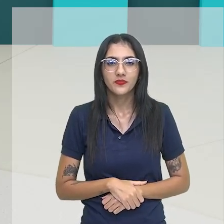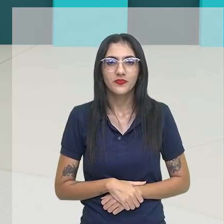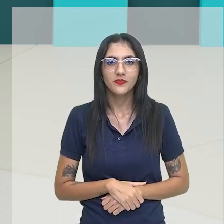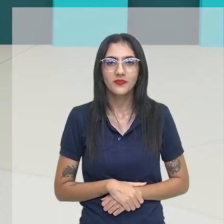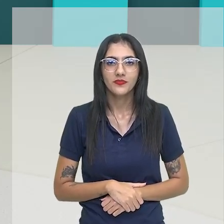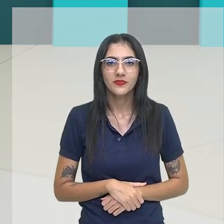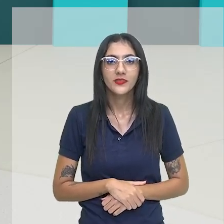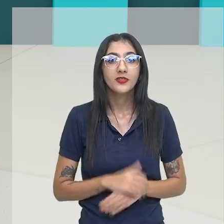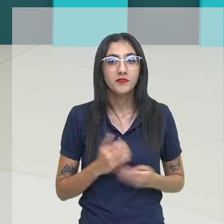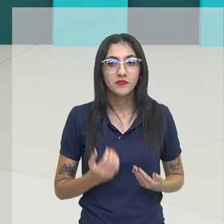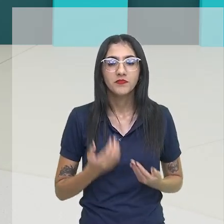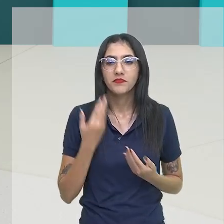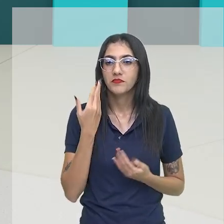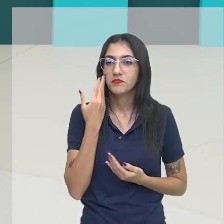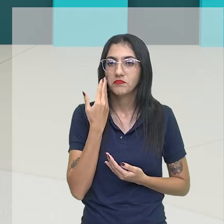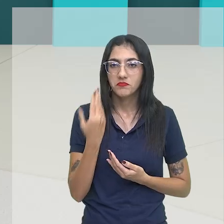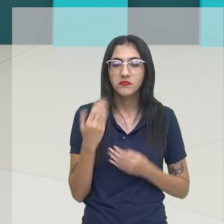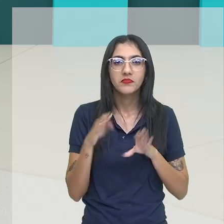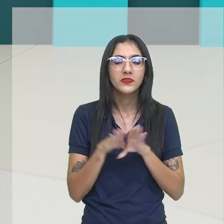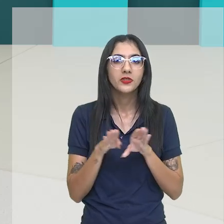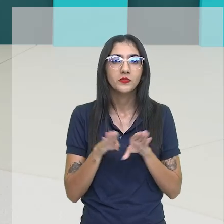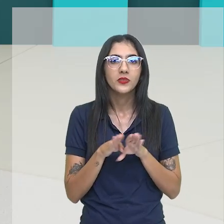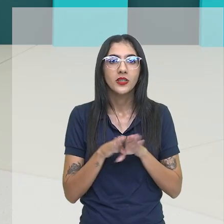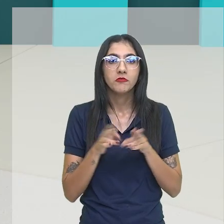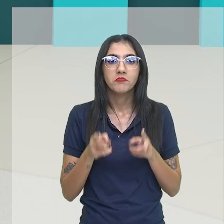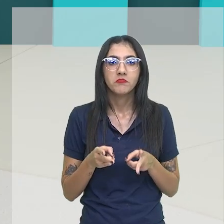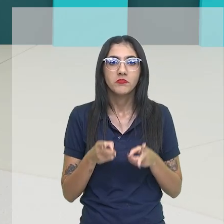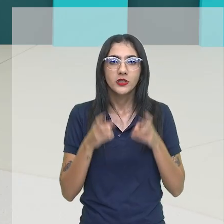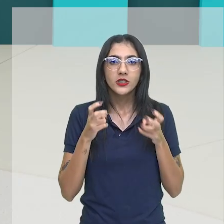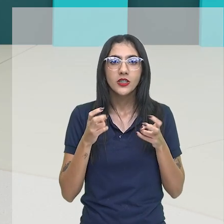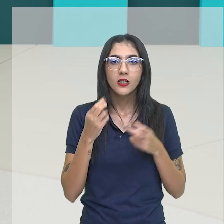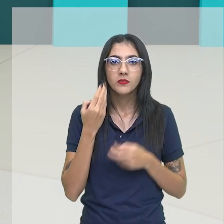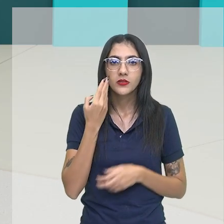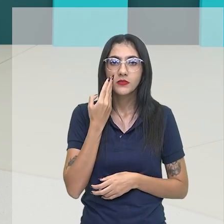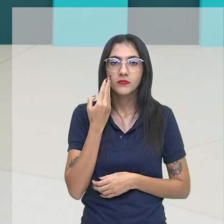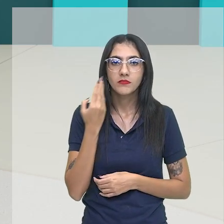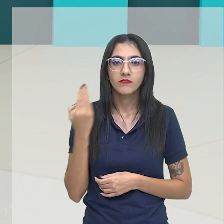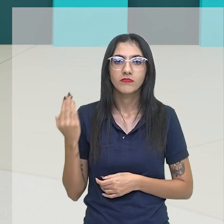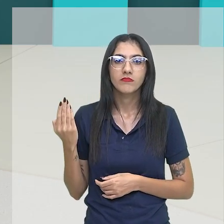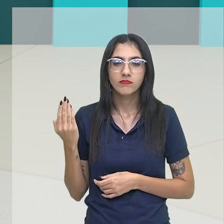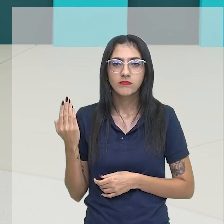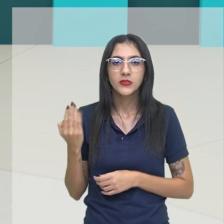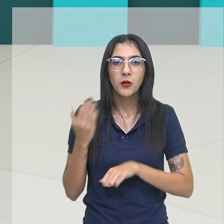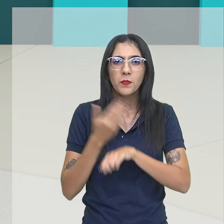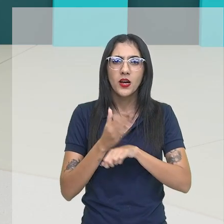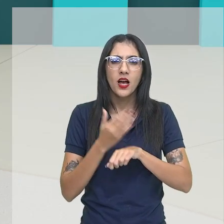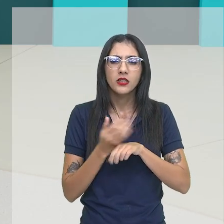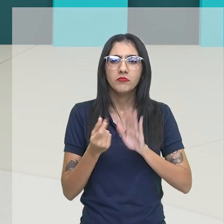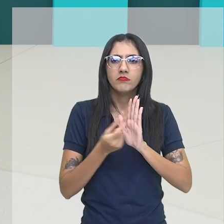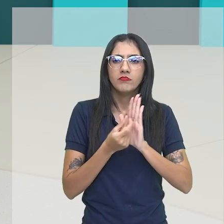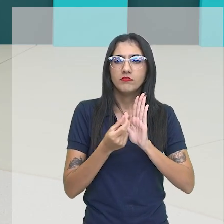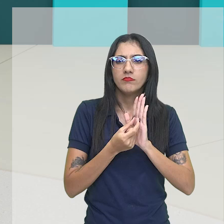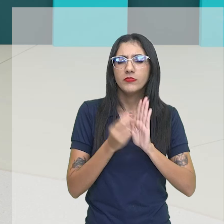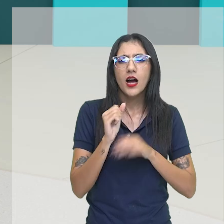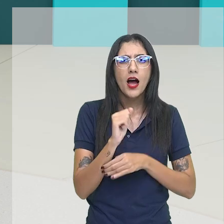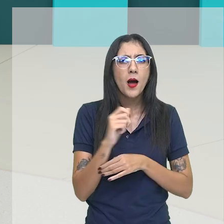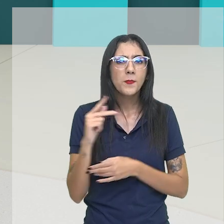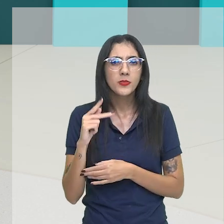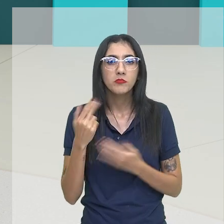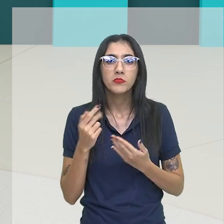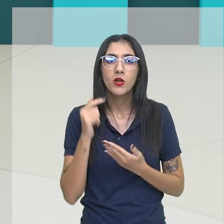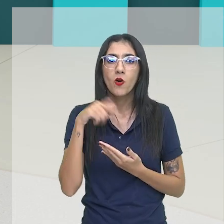vocês observam aí, essa situação das plataformas de streaming fitness.